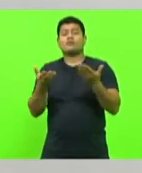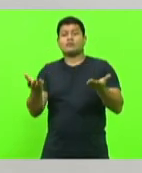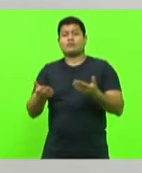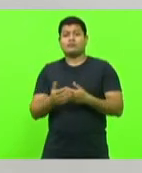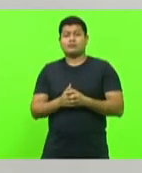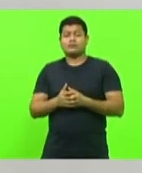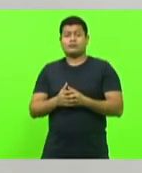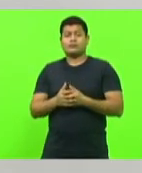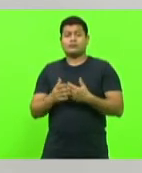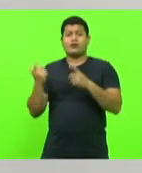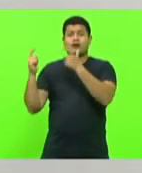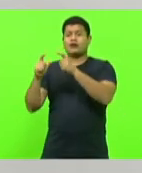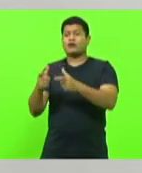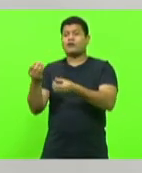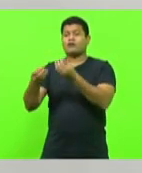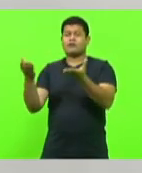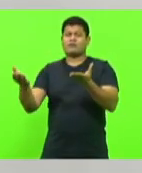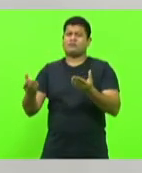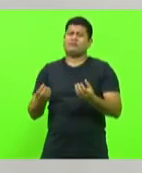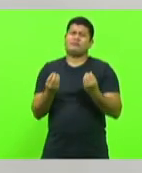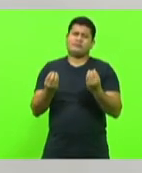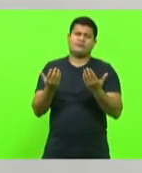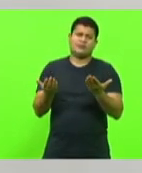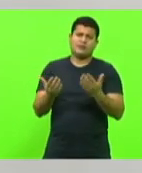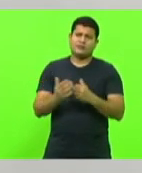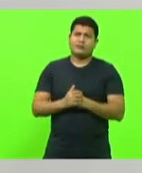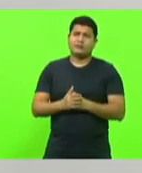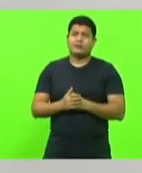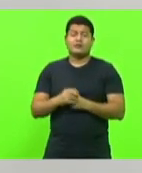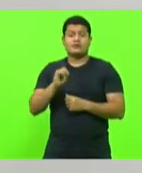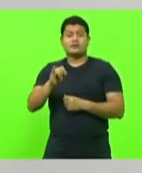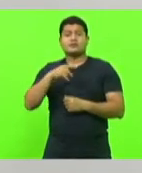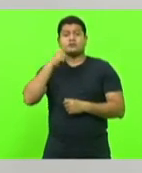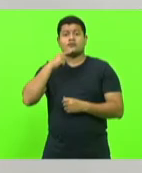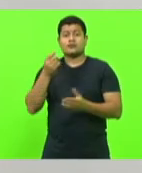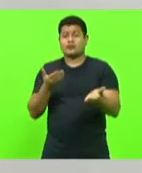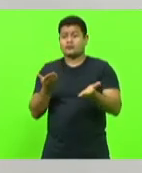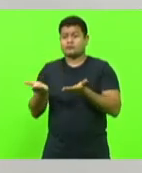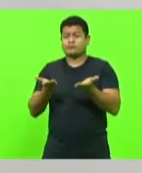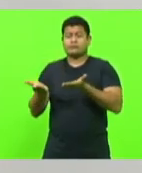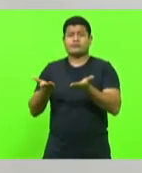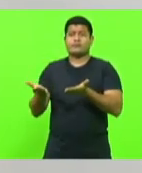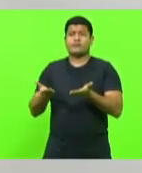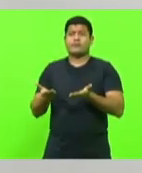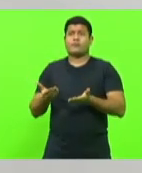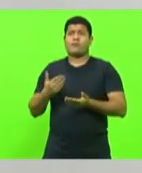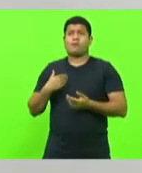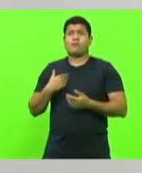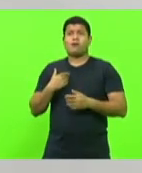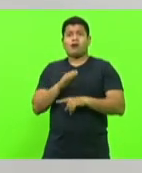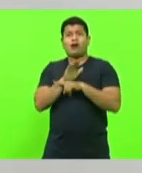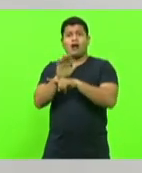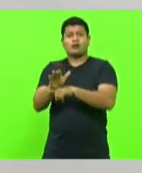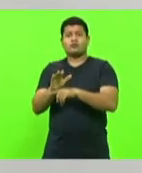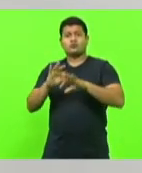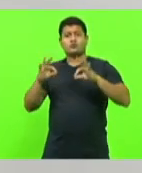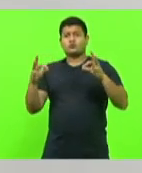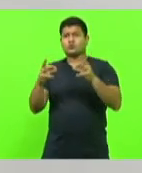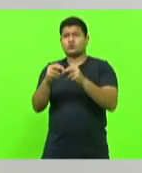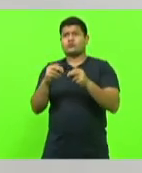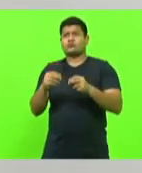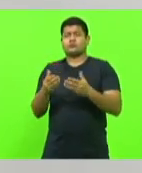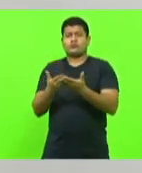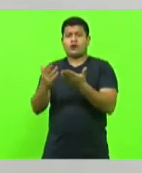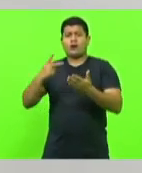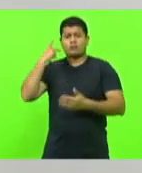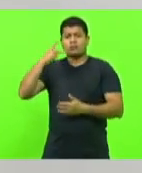ficará? Gente, se não consegue fazer o processo licitatório, Vamos lá, junta todas as classes empresariais, políticas, e